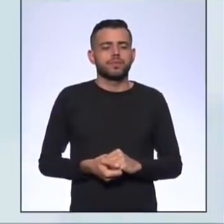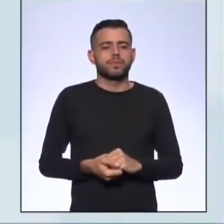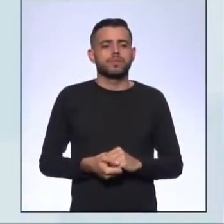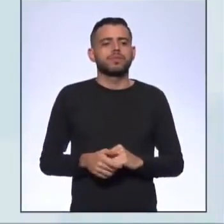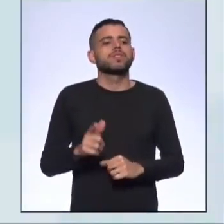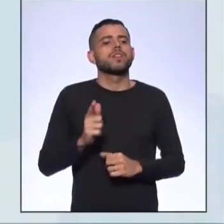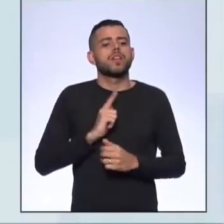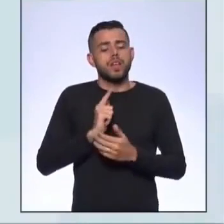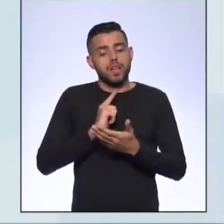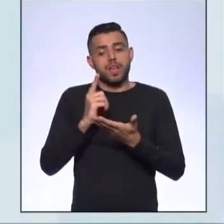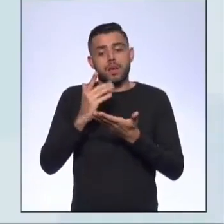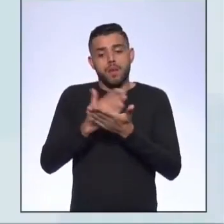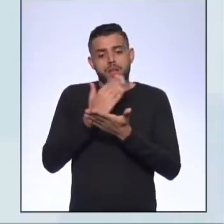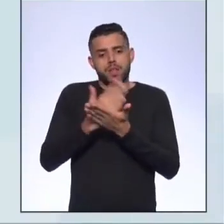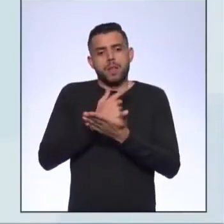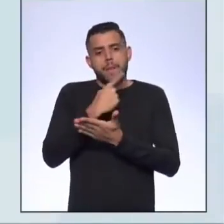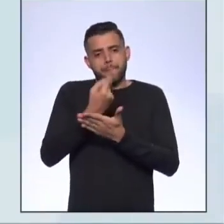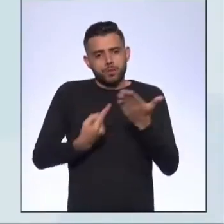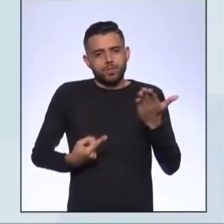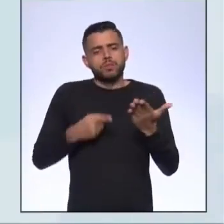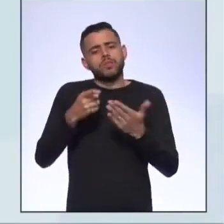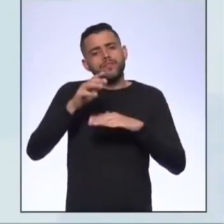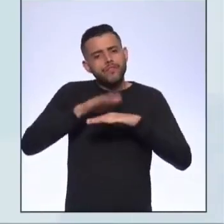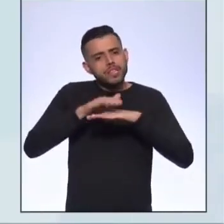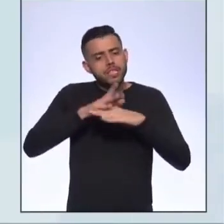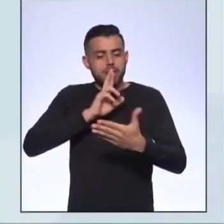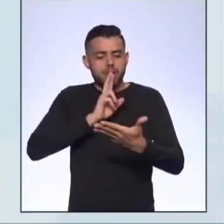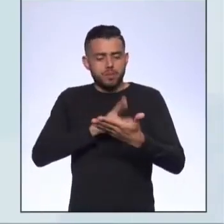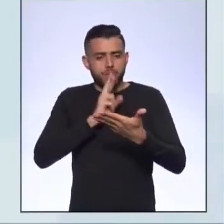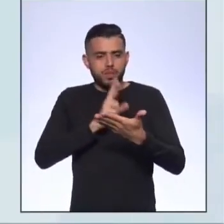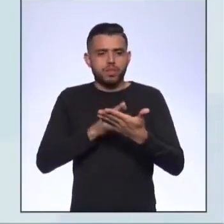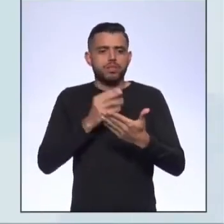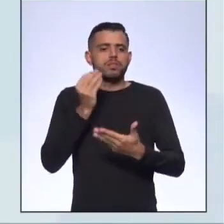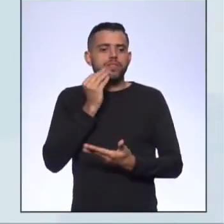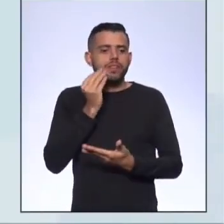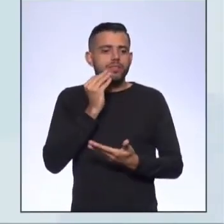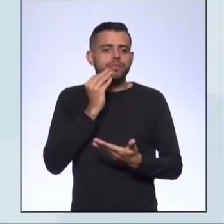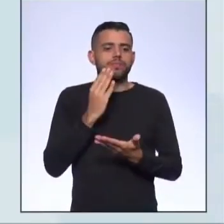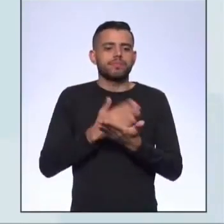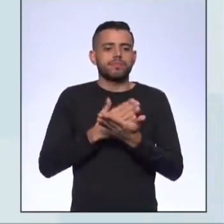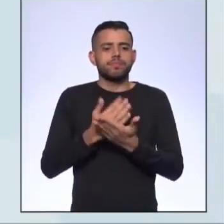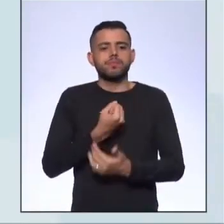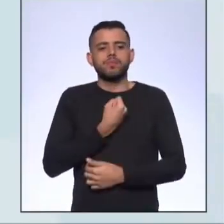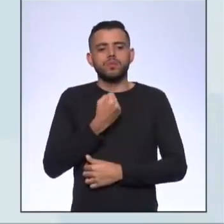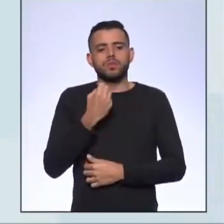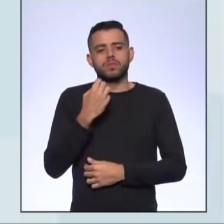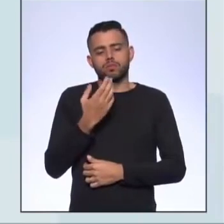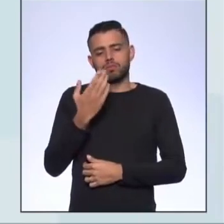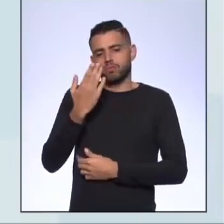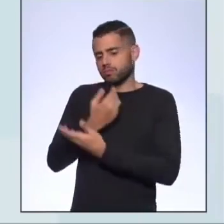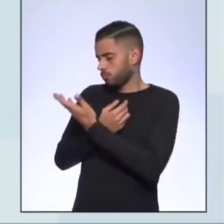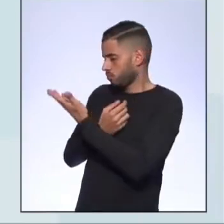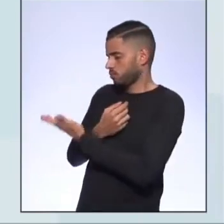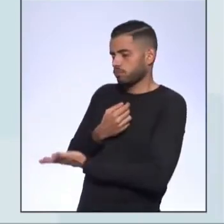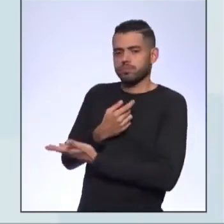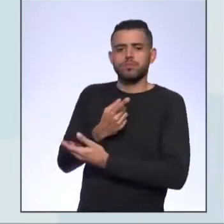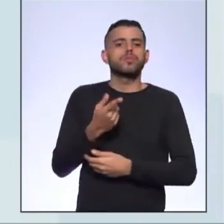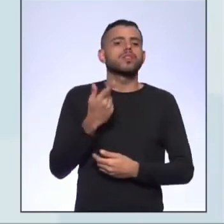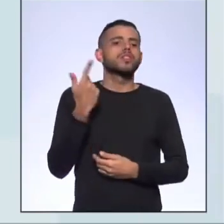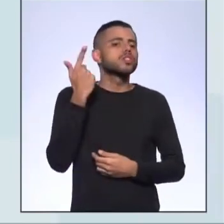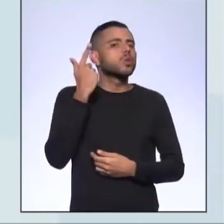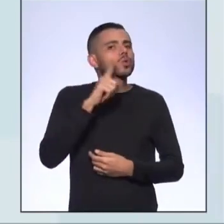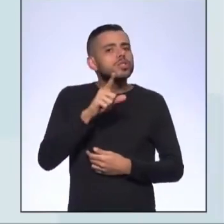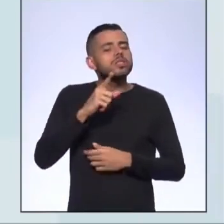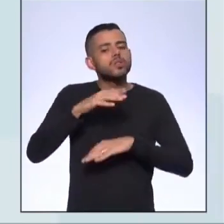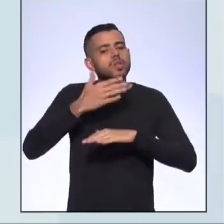para vocês fazerem, tá? Faça os exercícios da apostila, beleza? Tá aí a página tal, pra gente começar a ter andamento aí nos